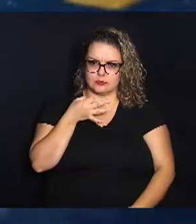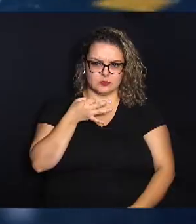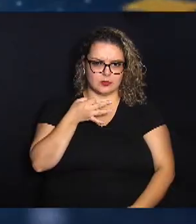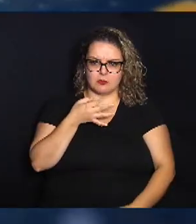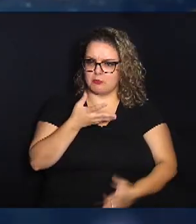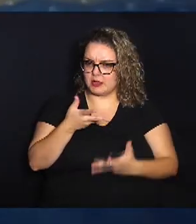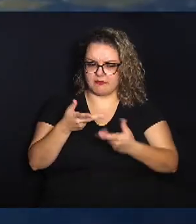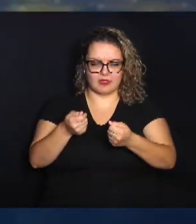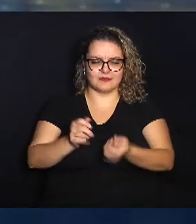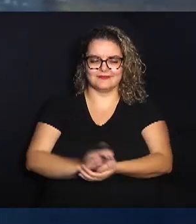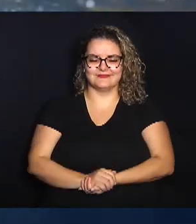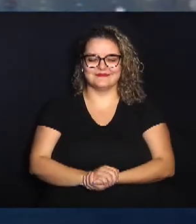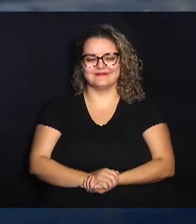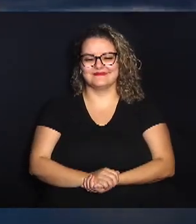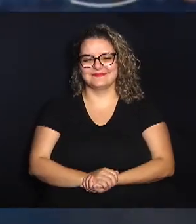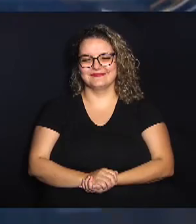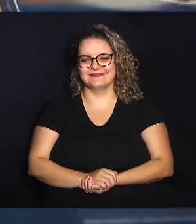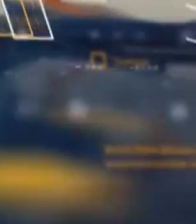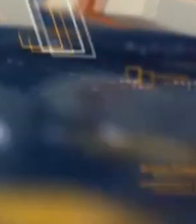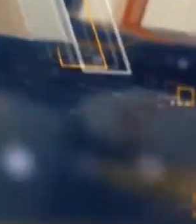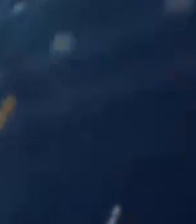Excelente.